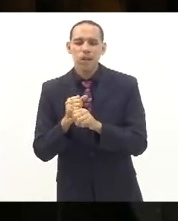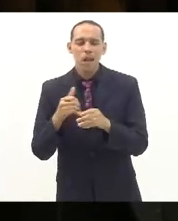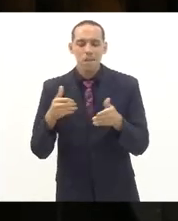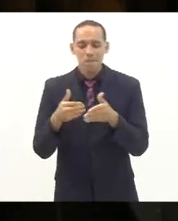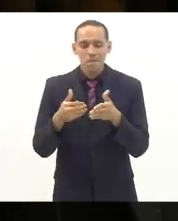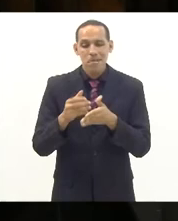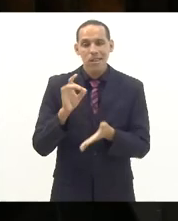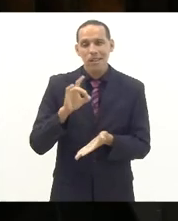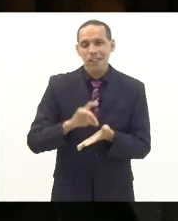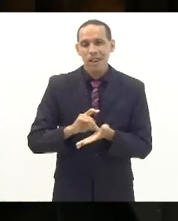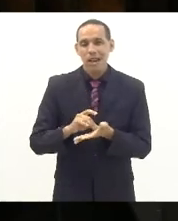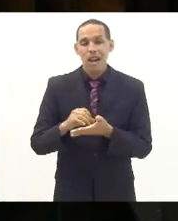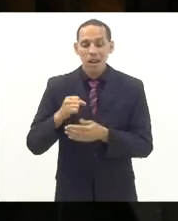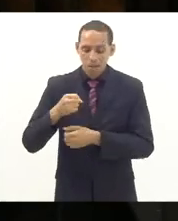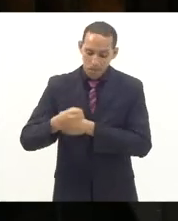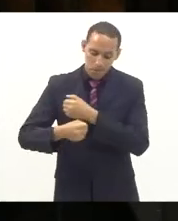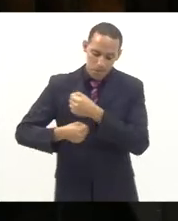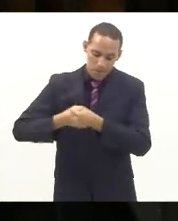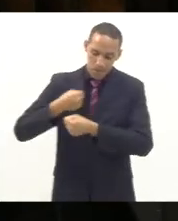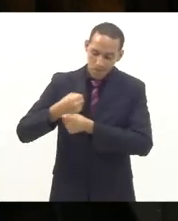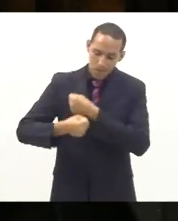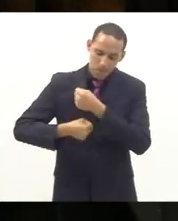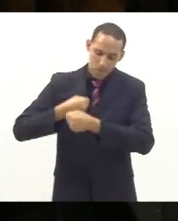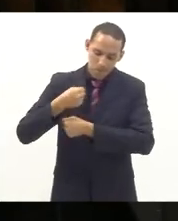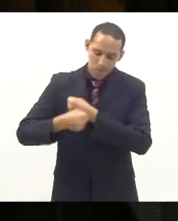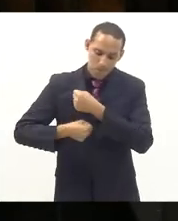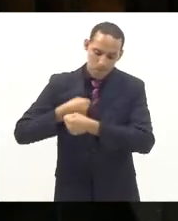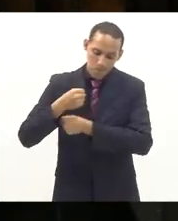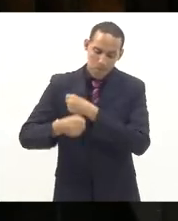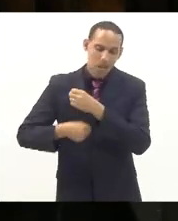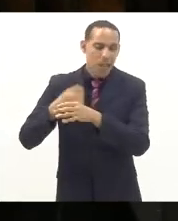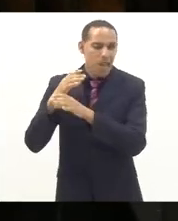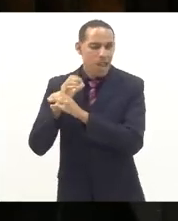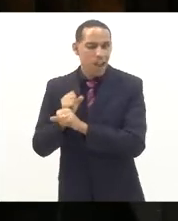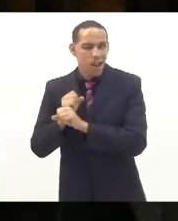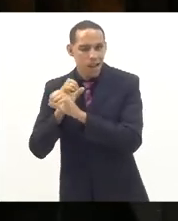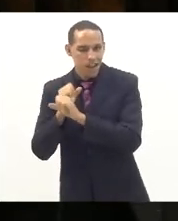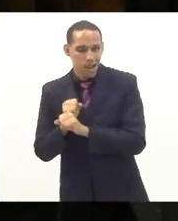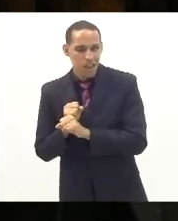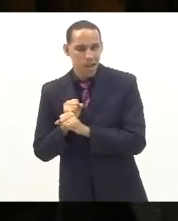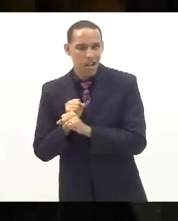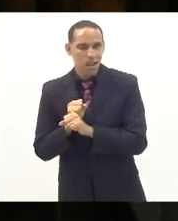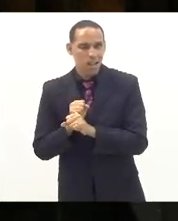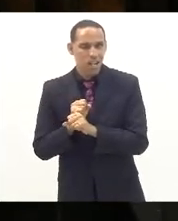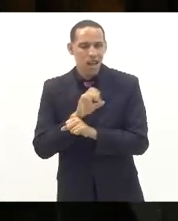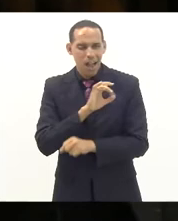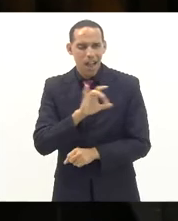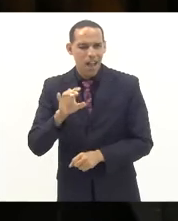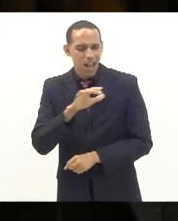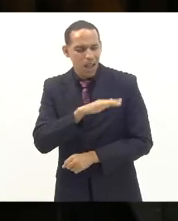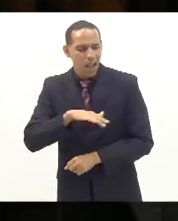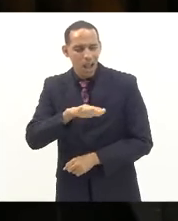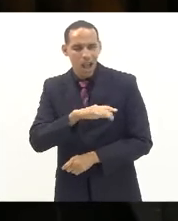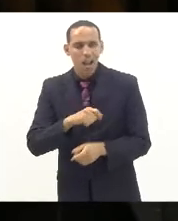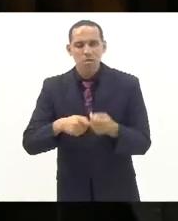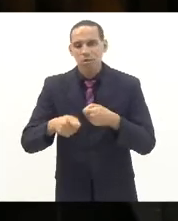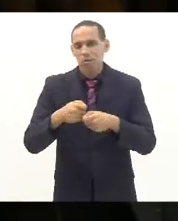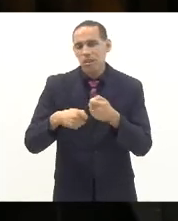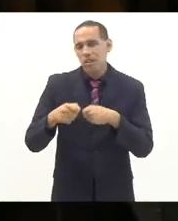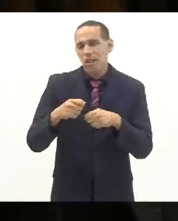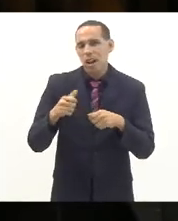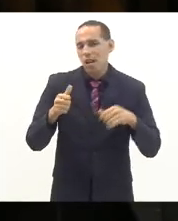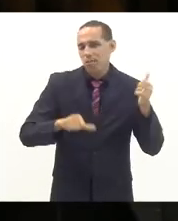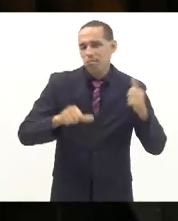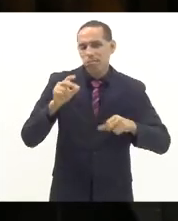longo dos anos cada uma dessas Ultimate estimativos por setor econômico sejam